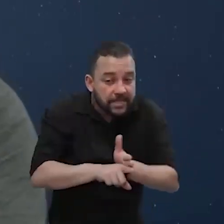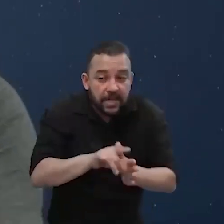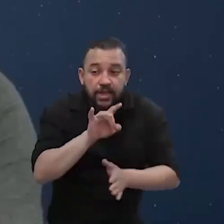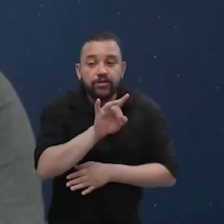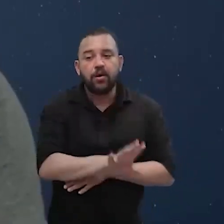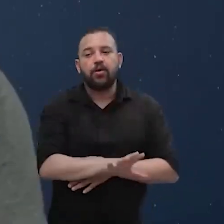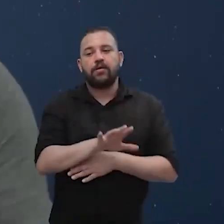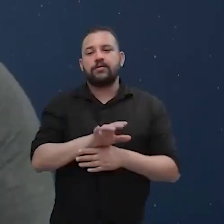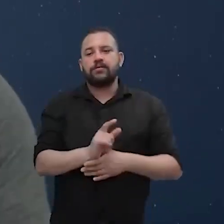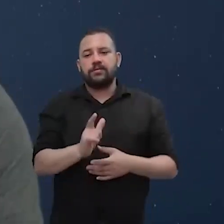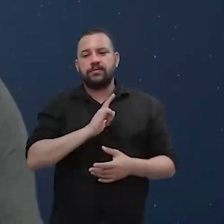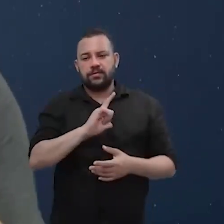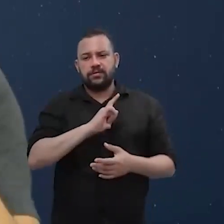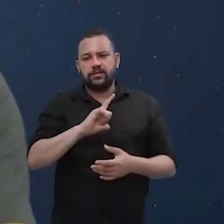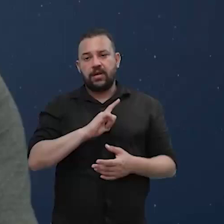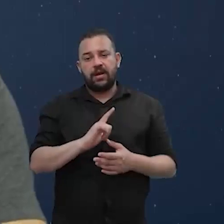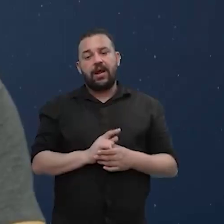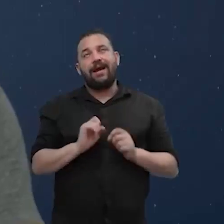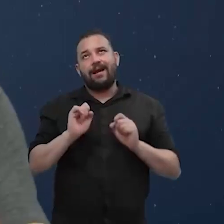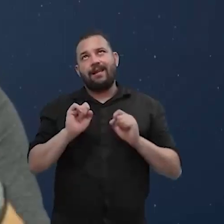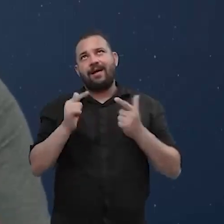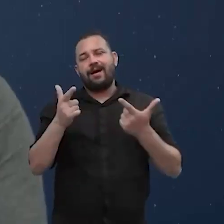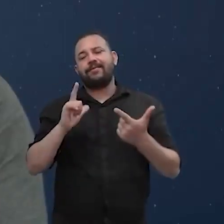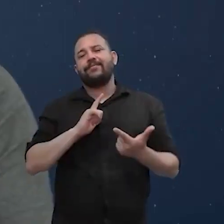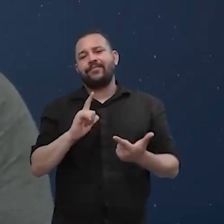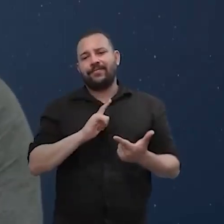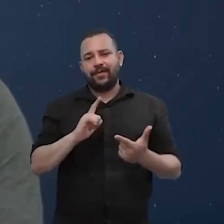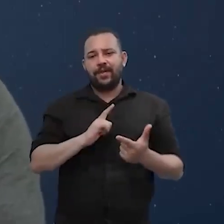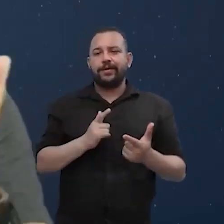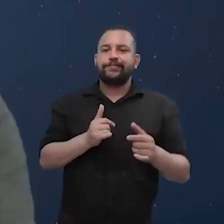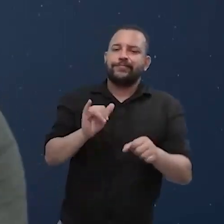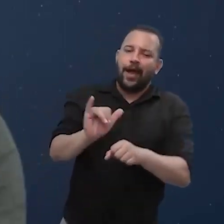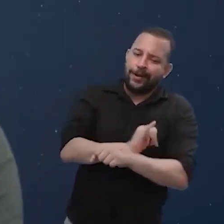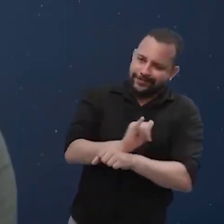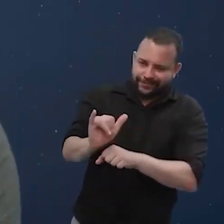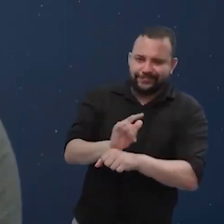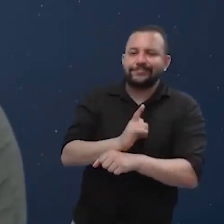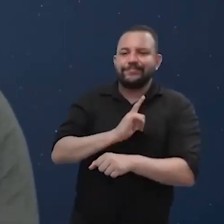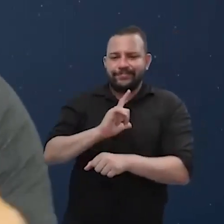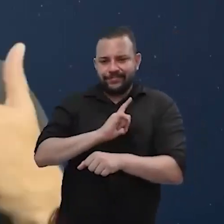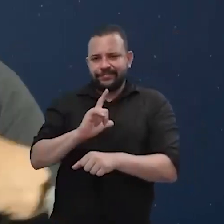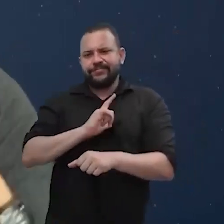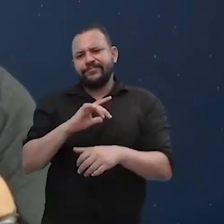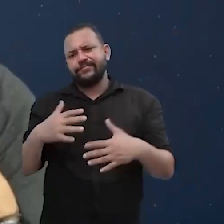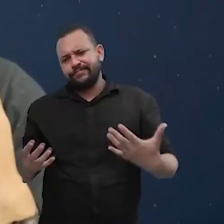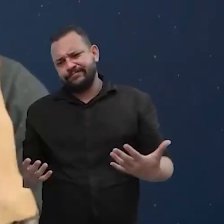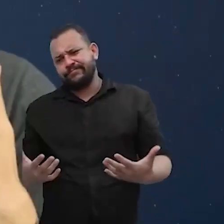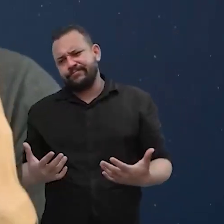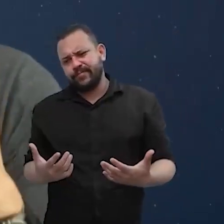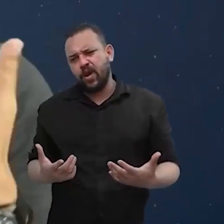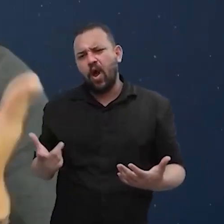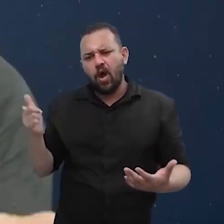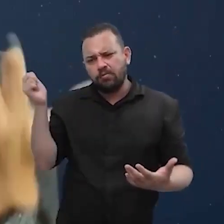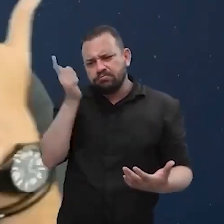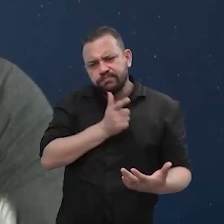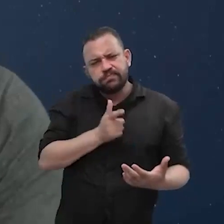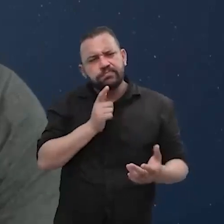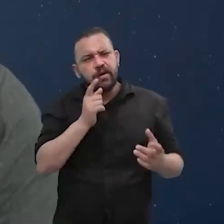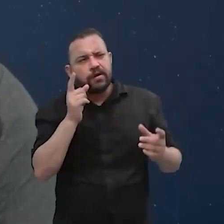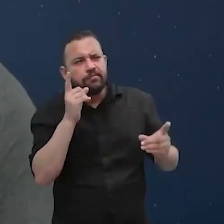tal, assim você consulta. É óbvio que existem estratégias que nós conseguimos